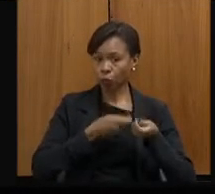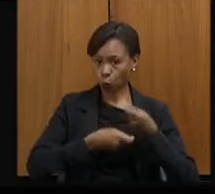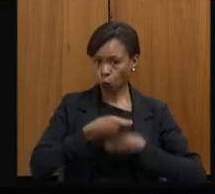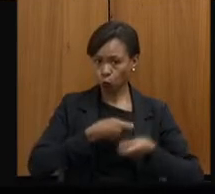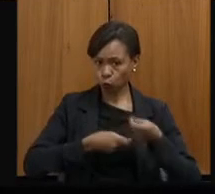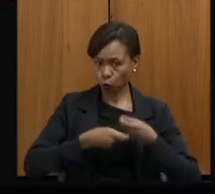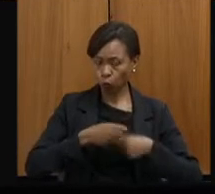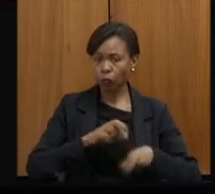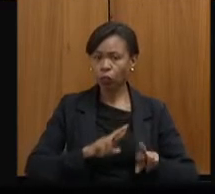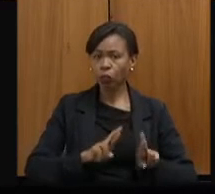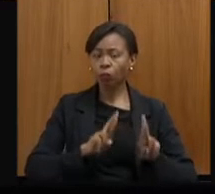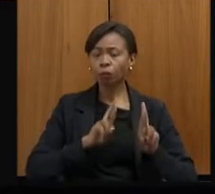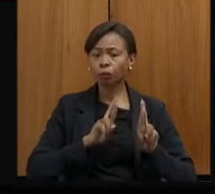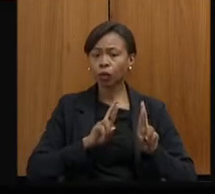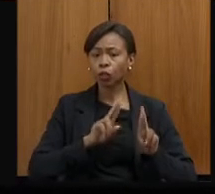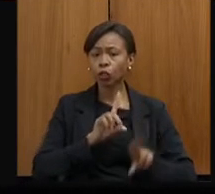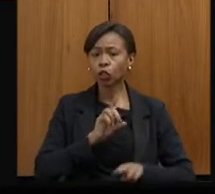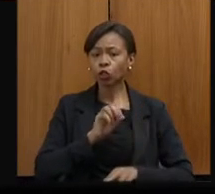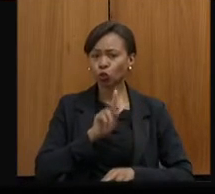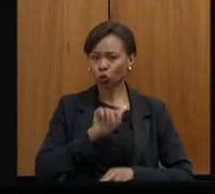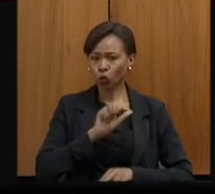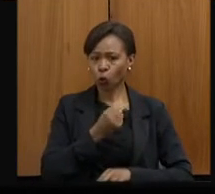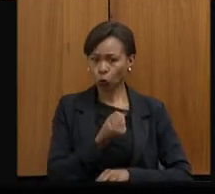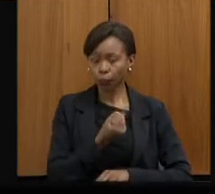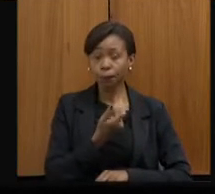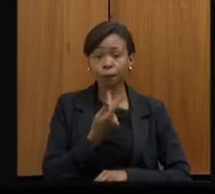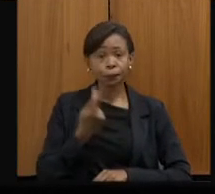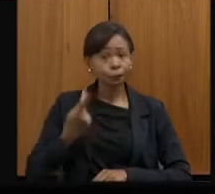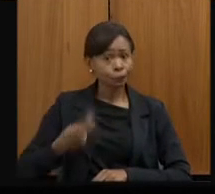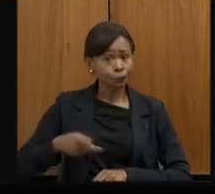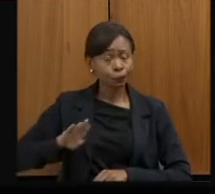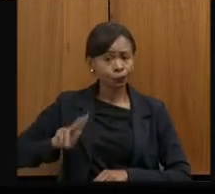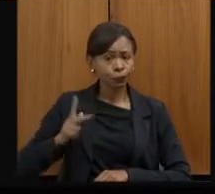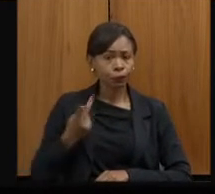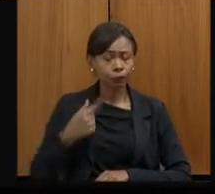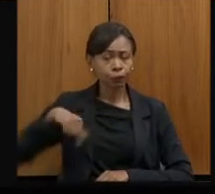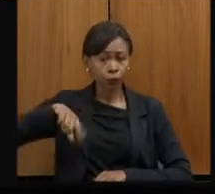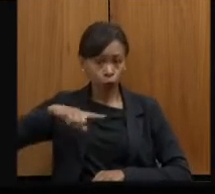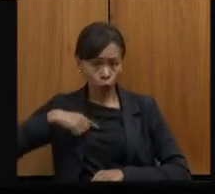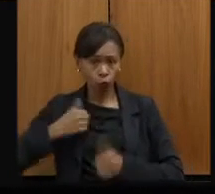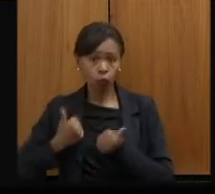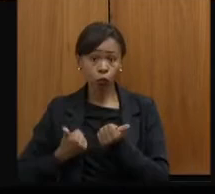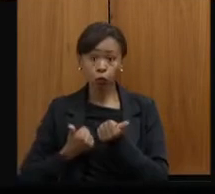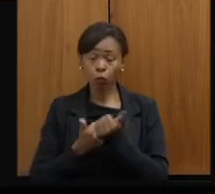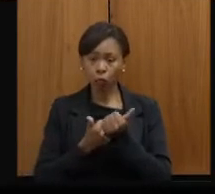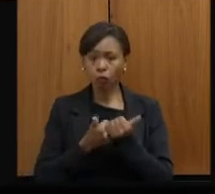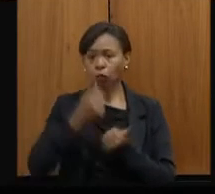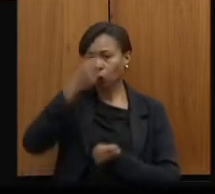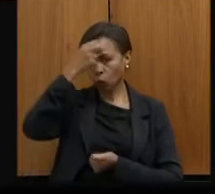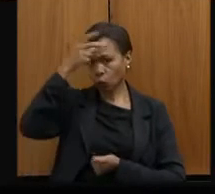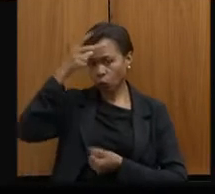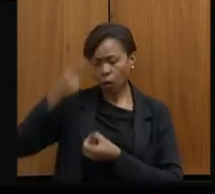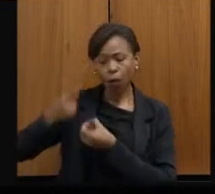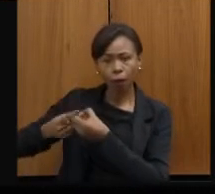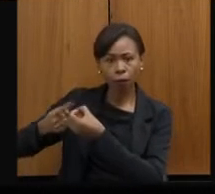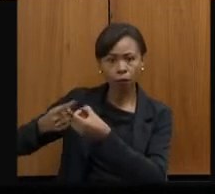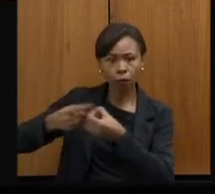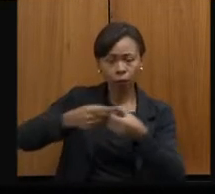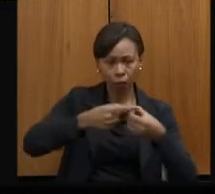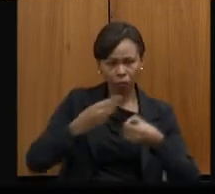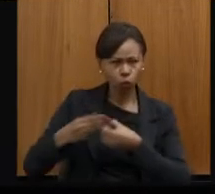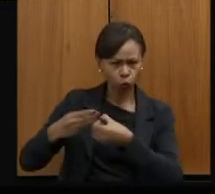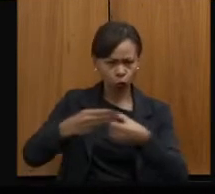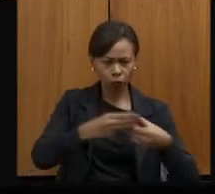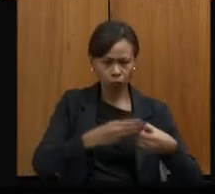representada pelo secretário Douglas, nós auxiliamos os municípios e a sede nessa